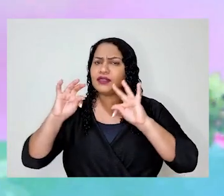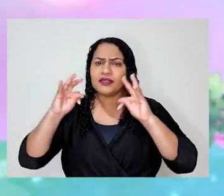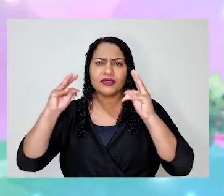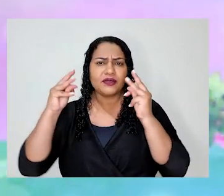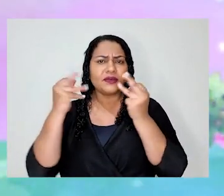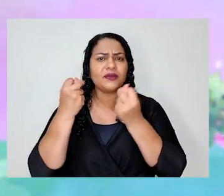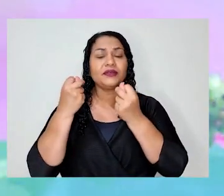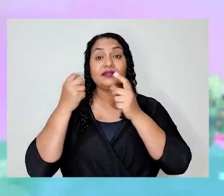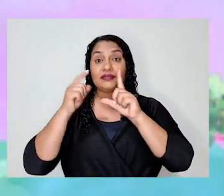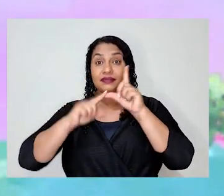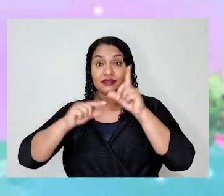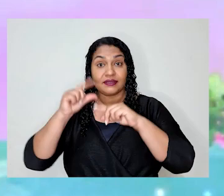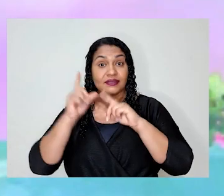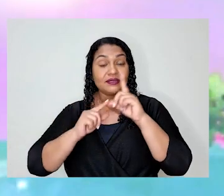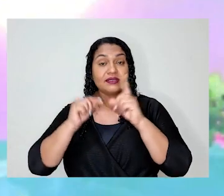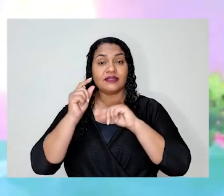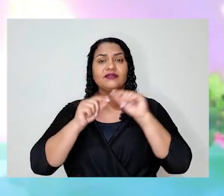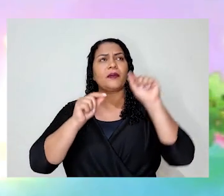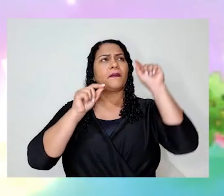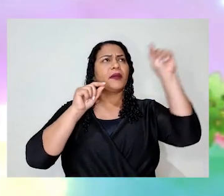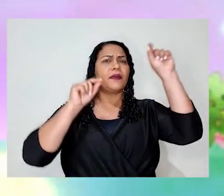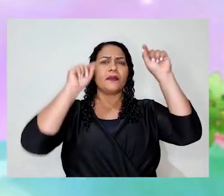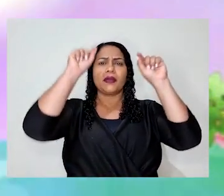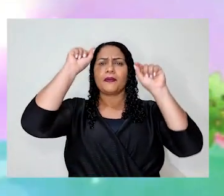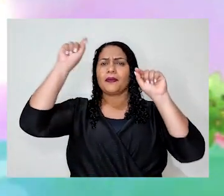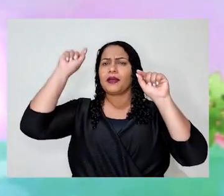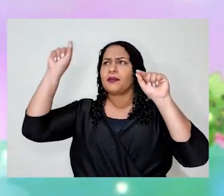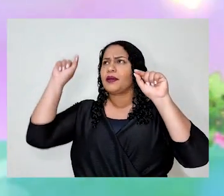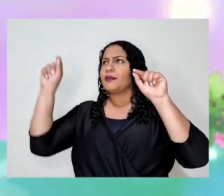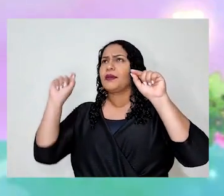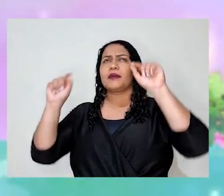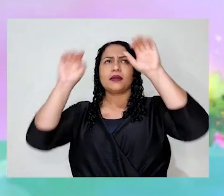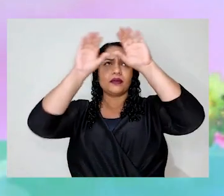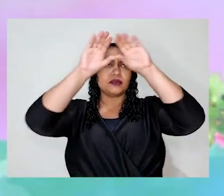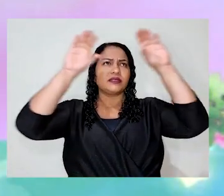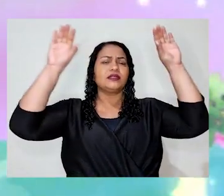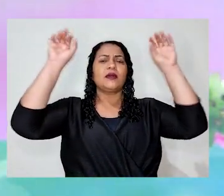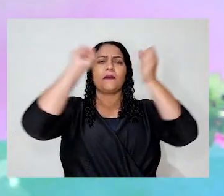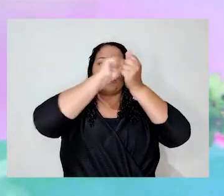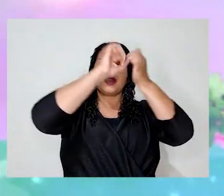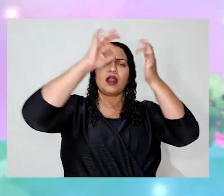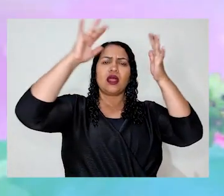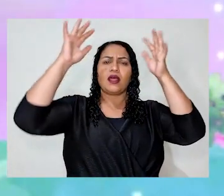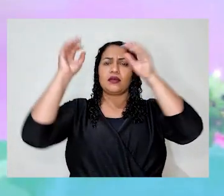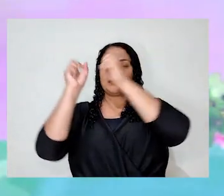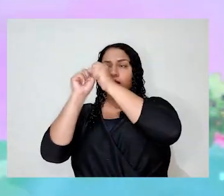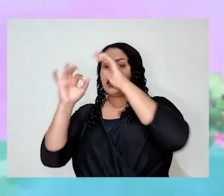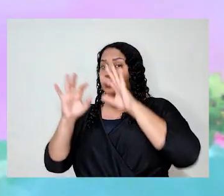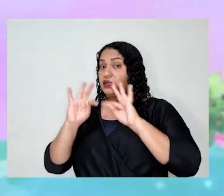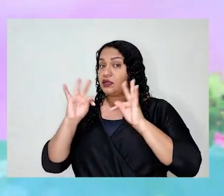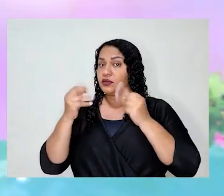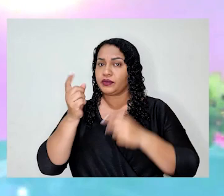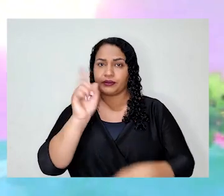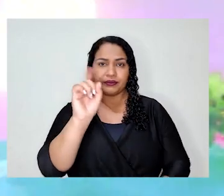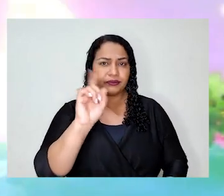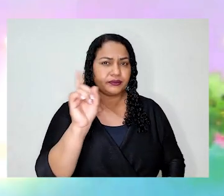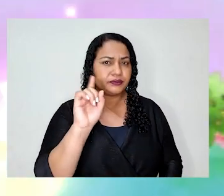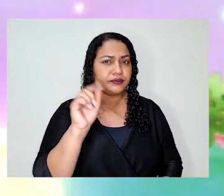e todas as estrelinhas foram enchendo o céu com seu brilho. Todas